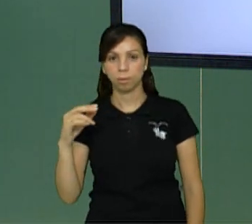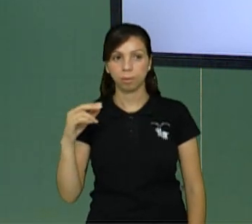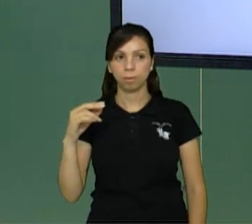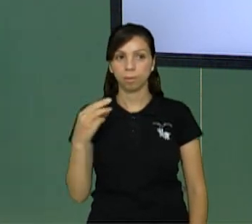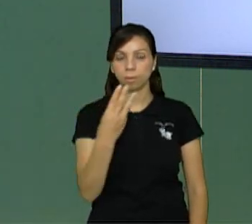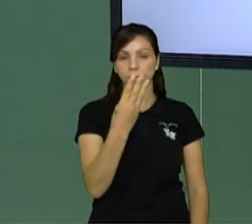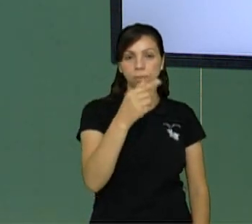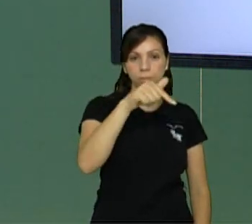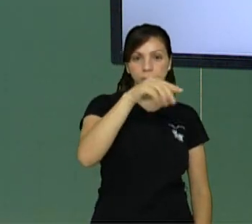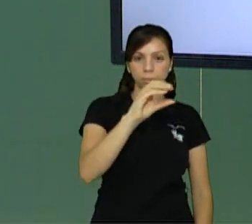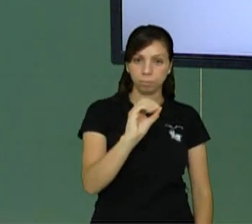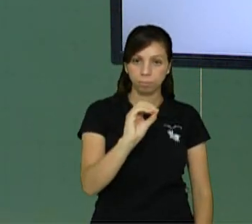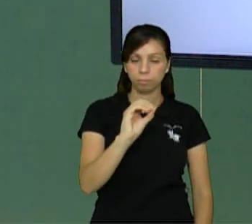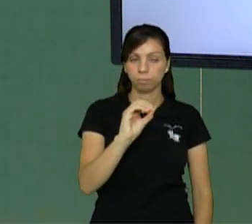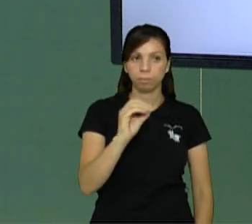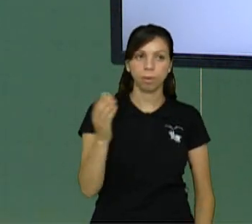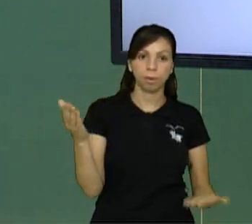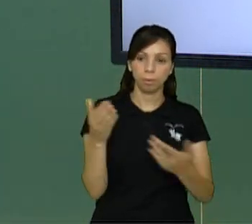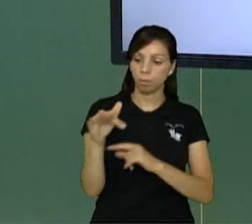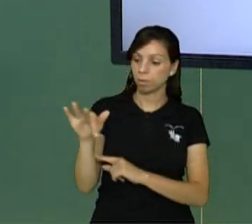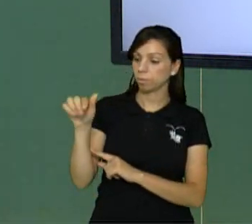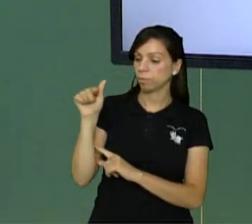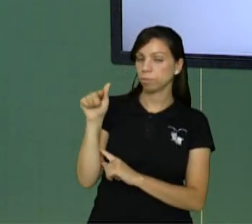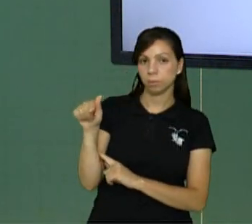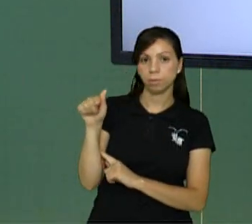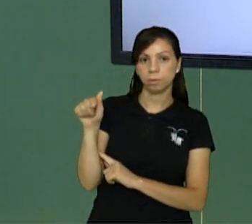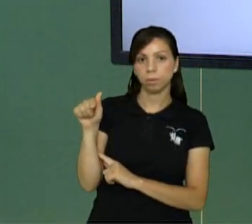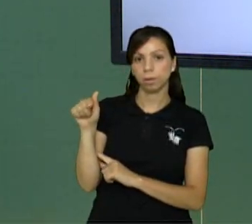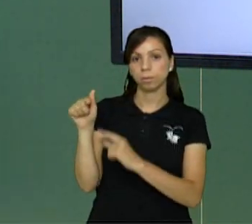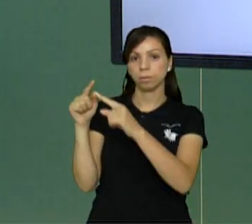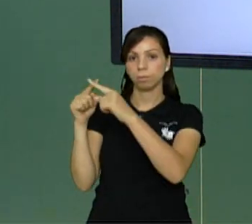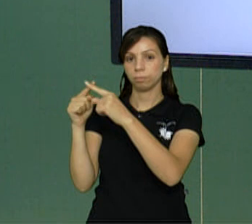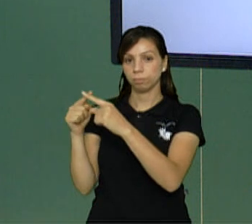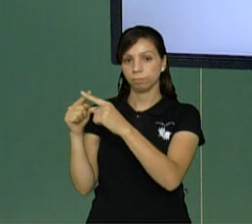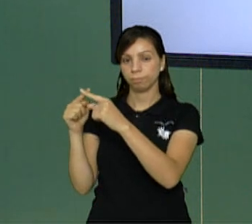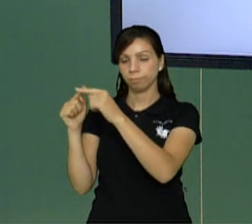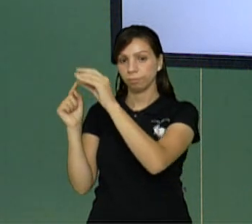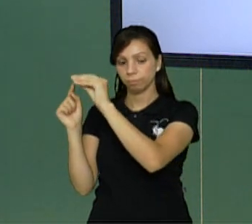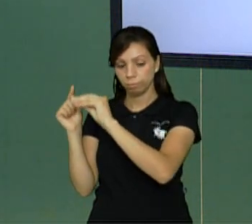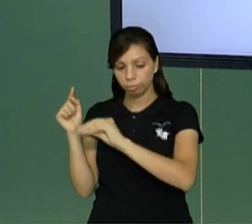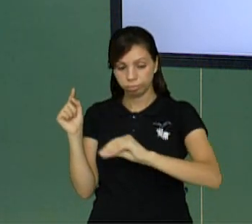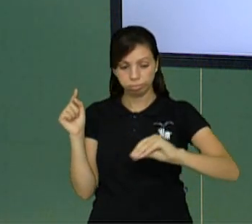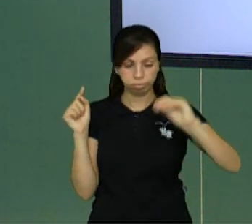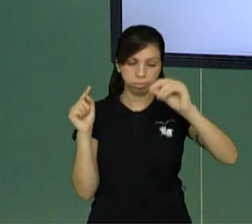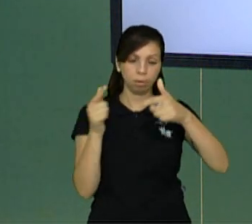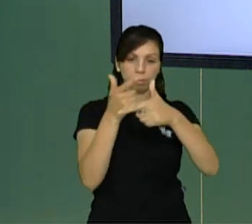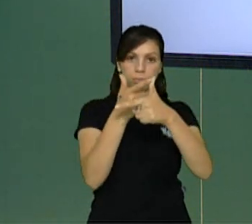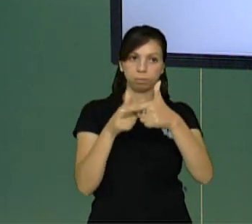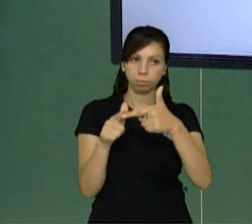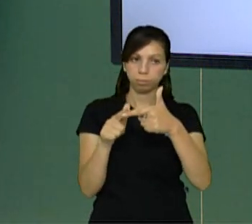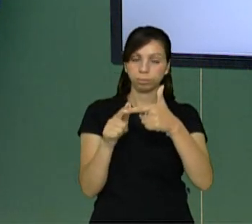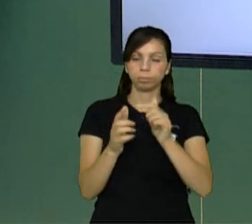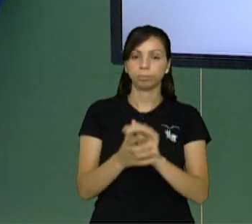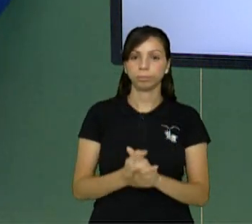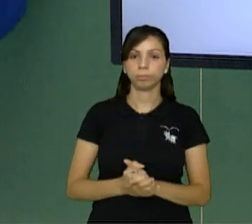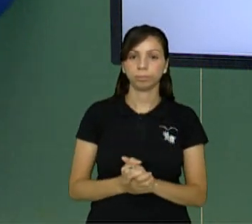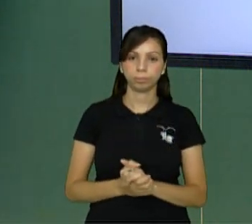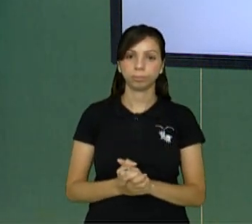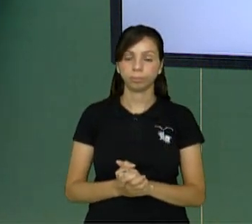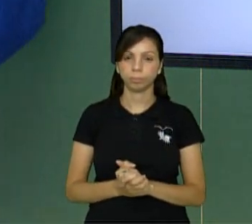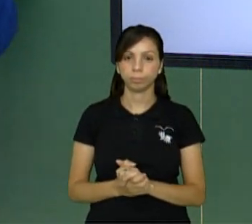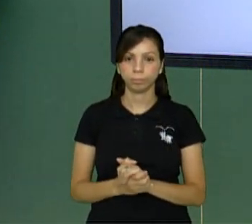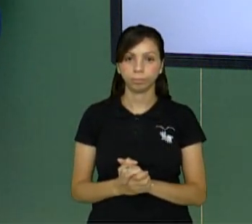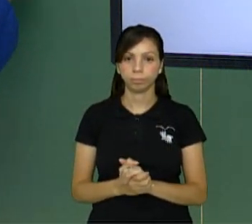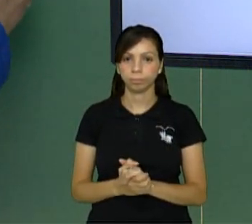370. E agora o 7 que está multiplicando eu passo dividindo. Pessoal, se eu fizer esse cálculo,